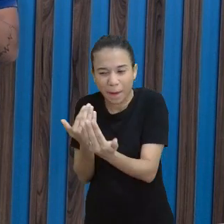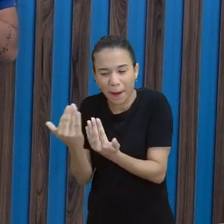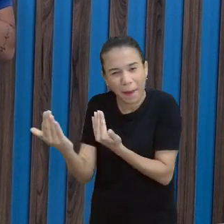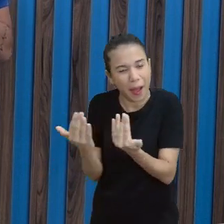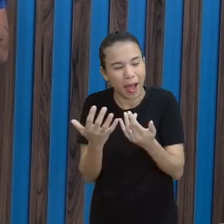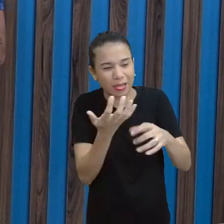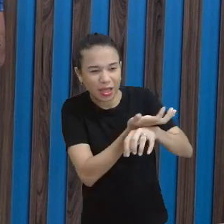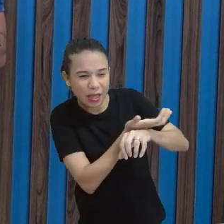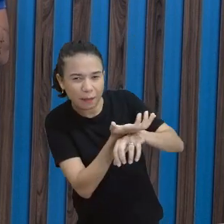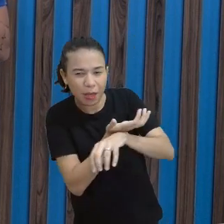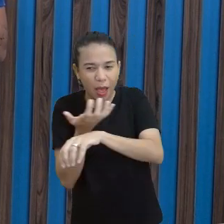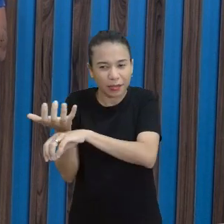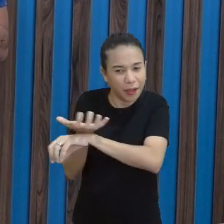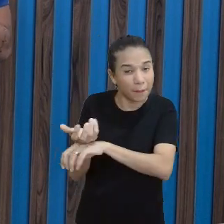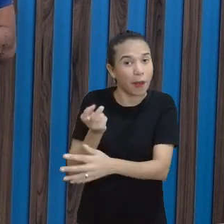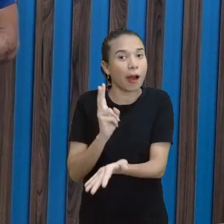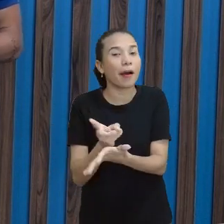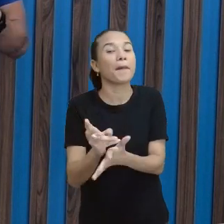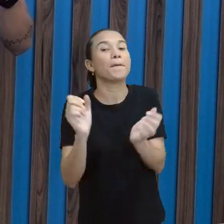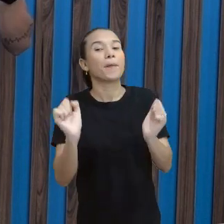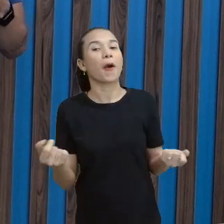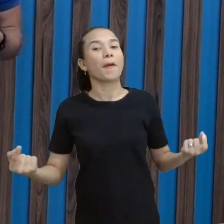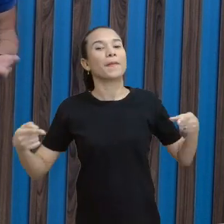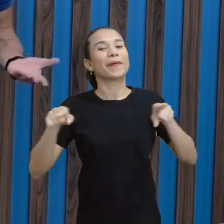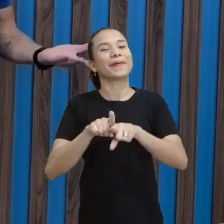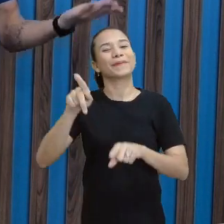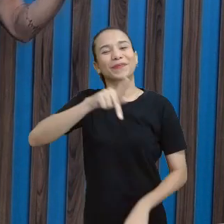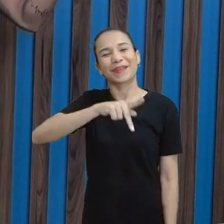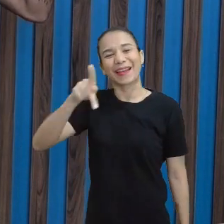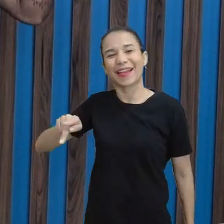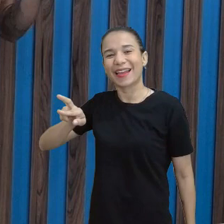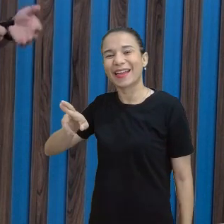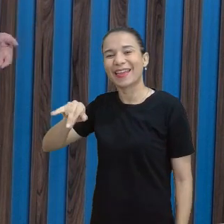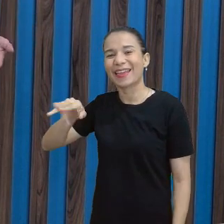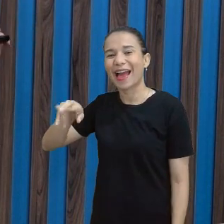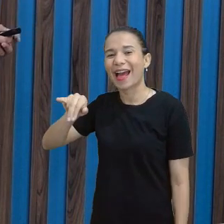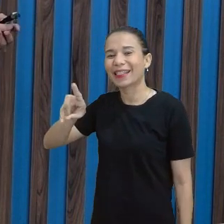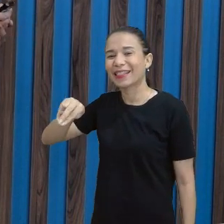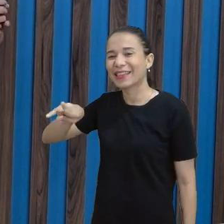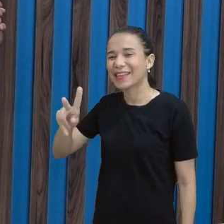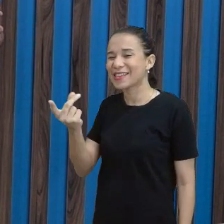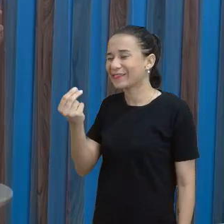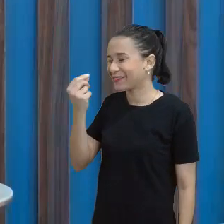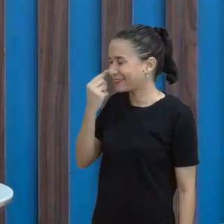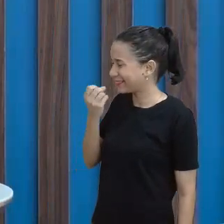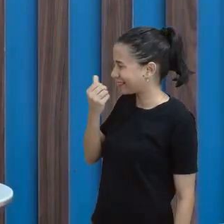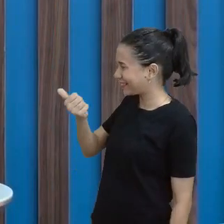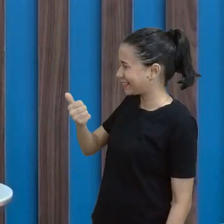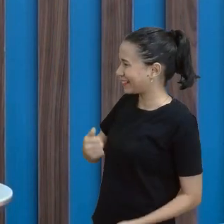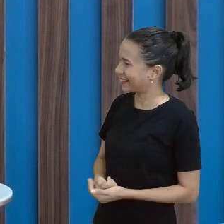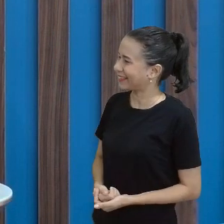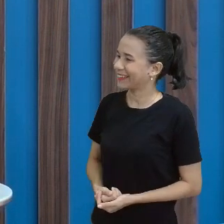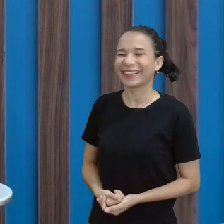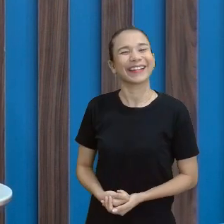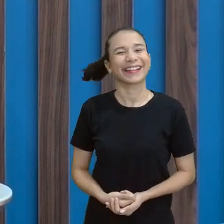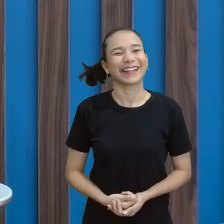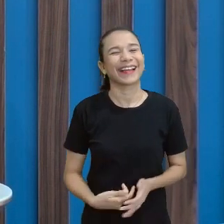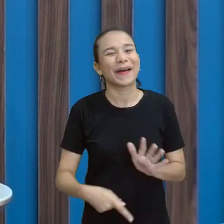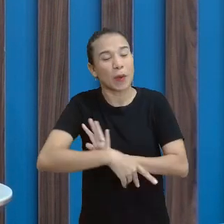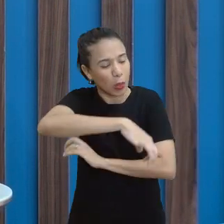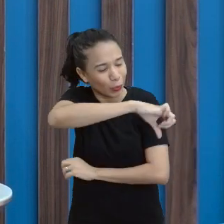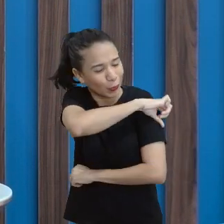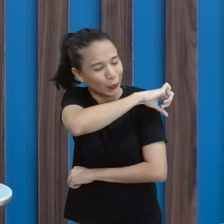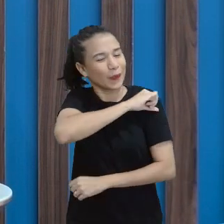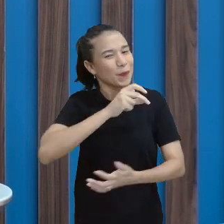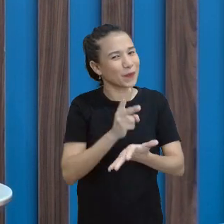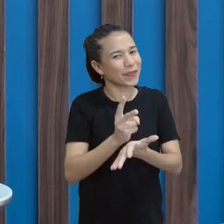nossas disciplinas, Sempre que dá, que é o nosso querido professor Ricardinho. E aí, professor, tudo bem? Tudo bem, e o nono ano